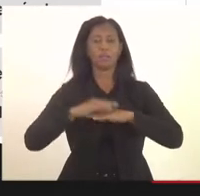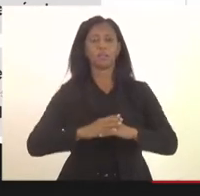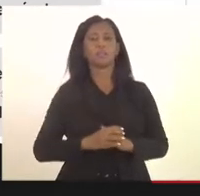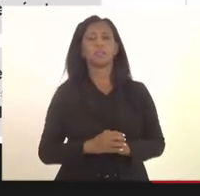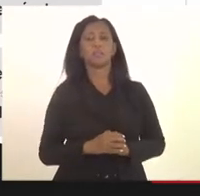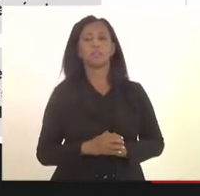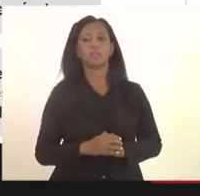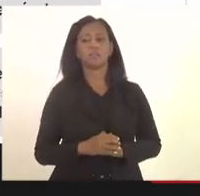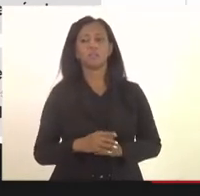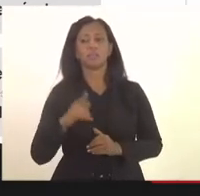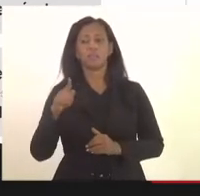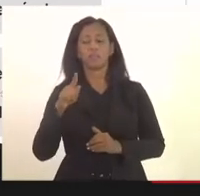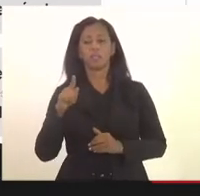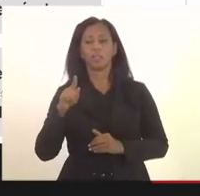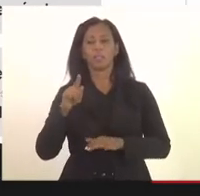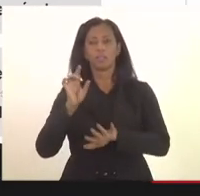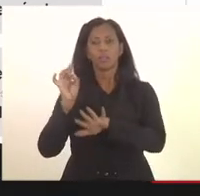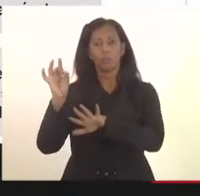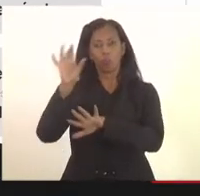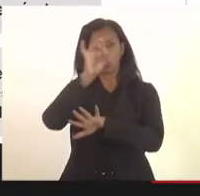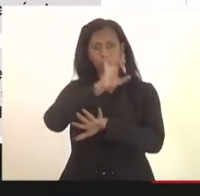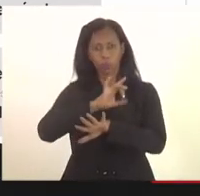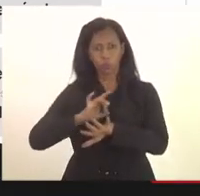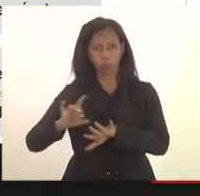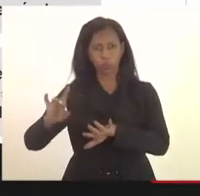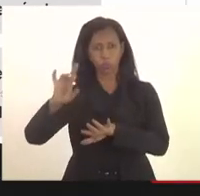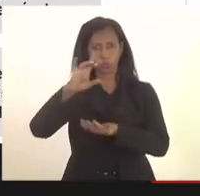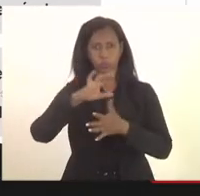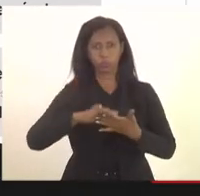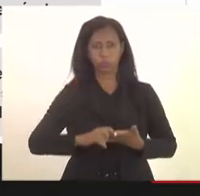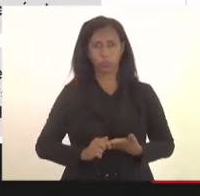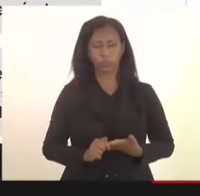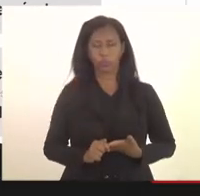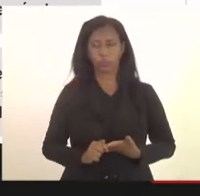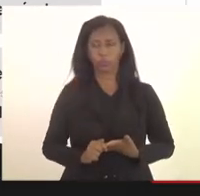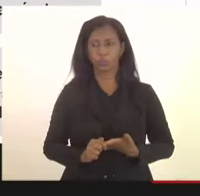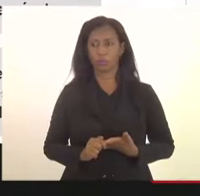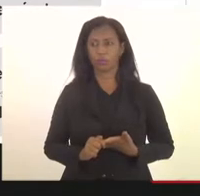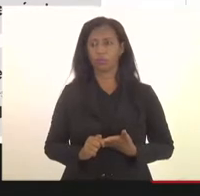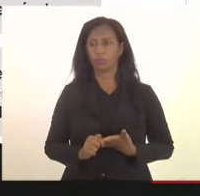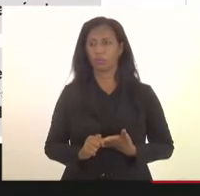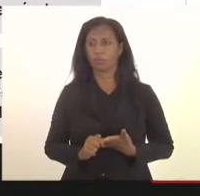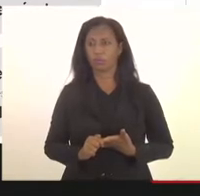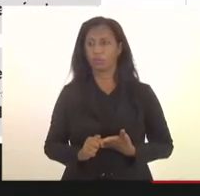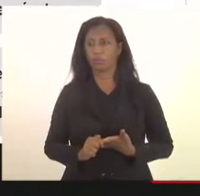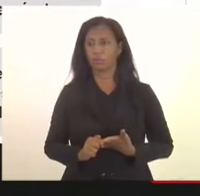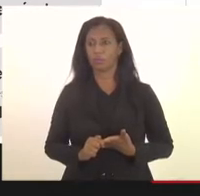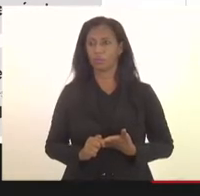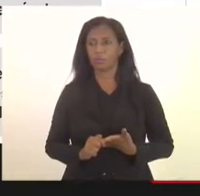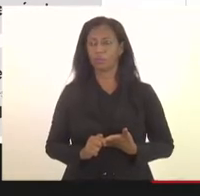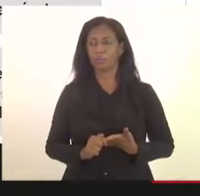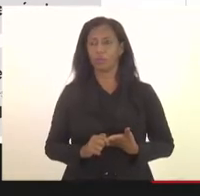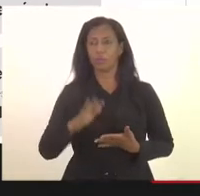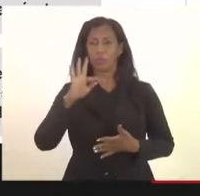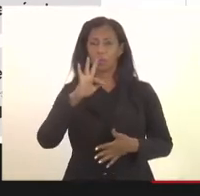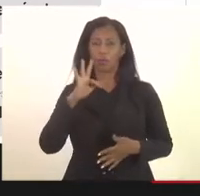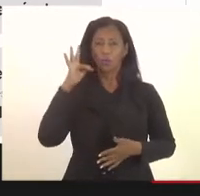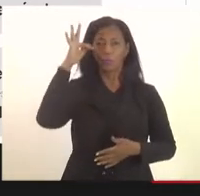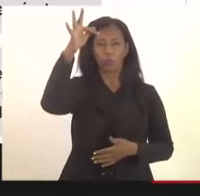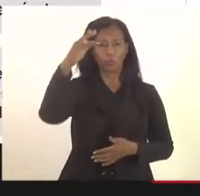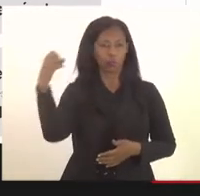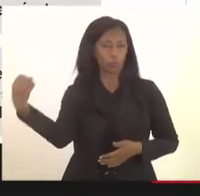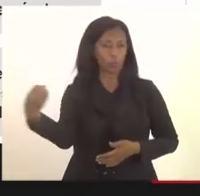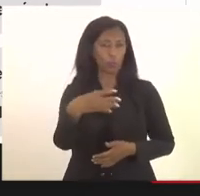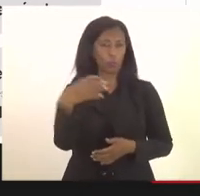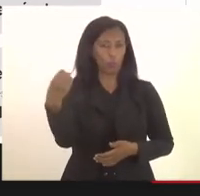relacionados com esses tópicos futuramente, muito futuramente, na verdade, muito brevemente, não é um futuro longo, na verdade é